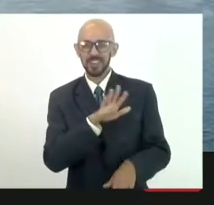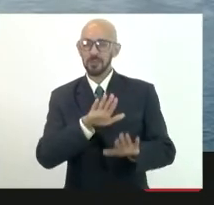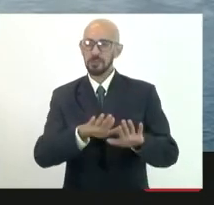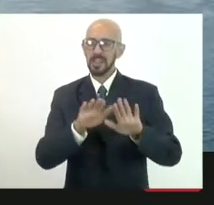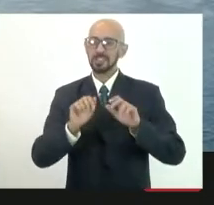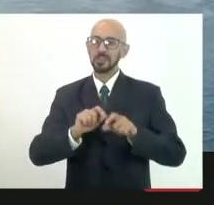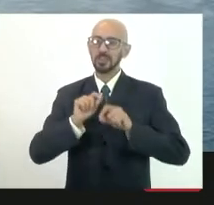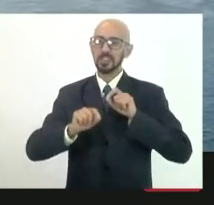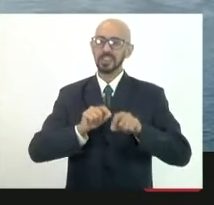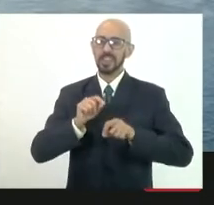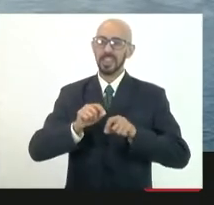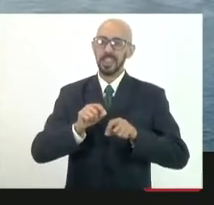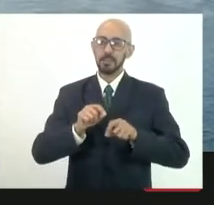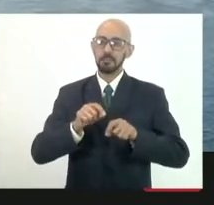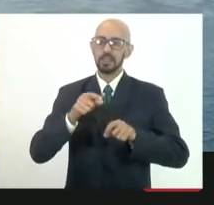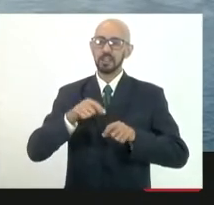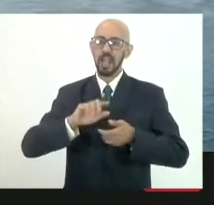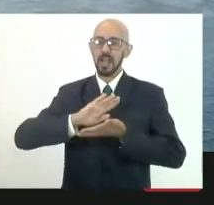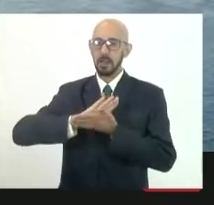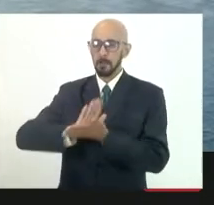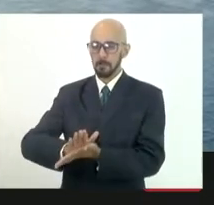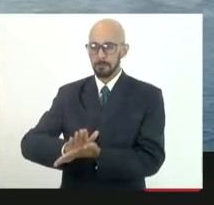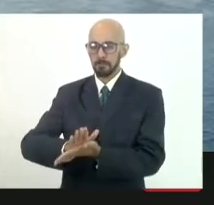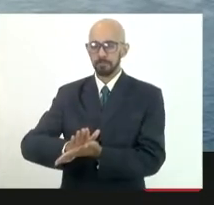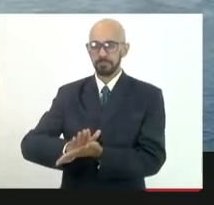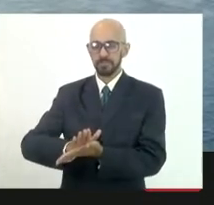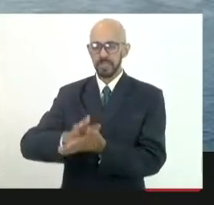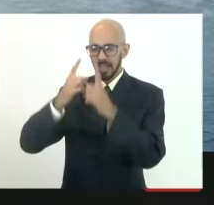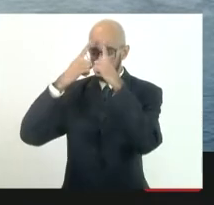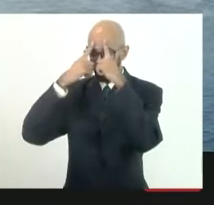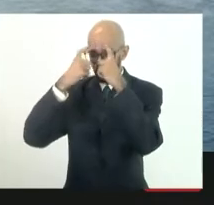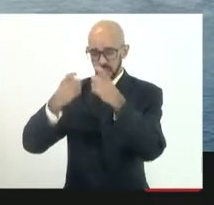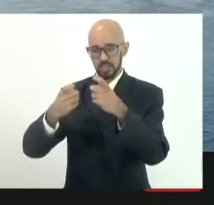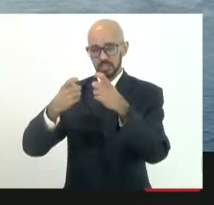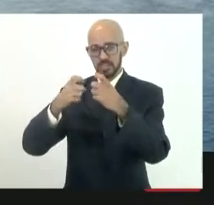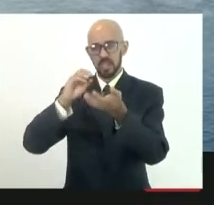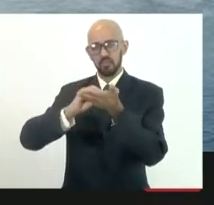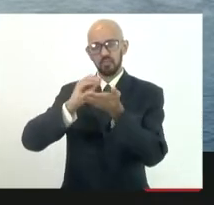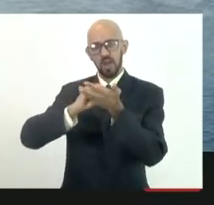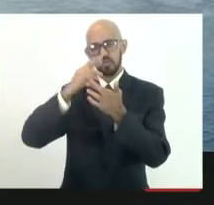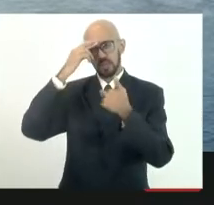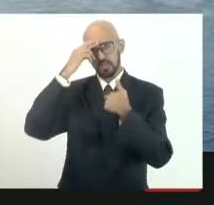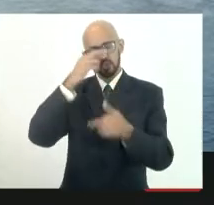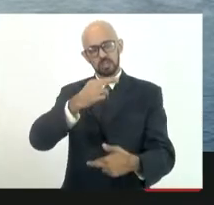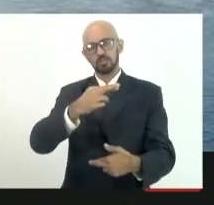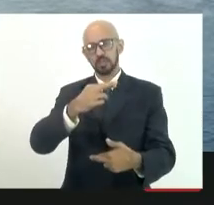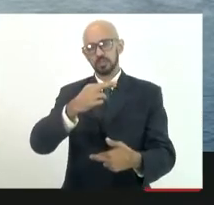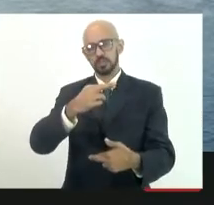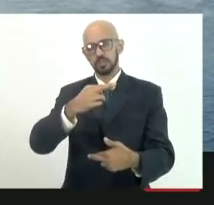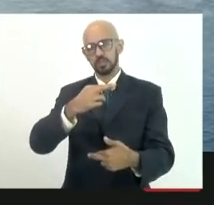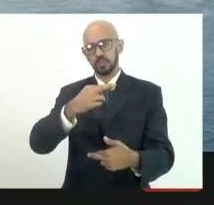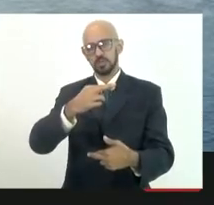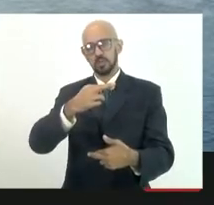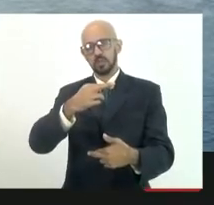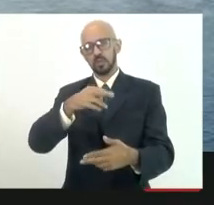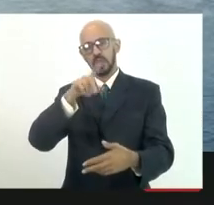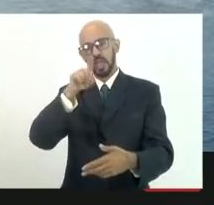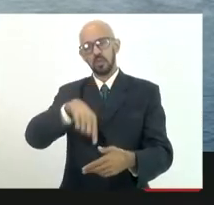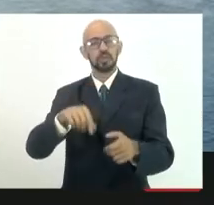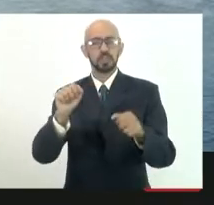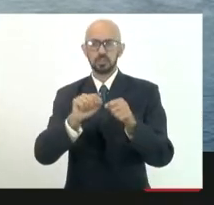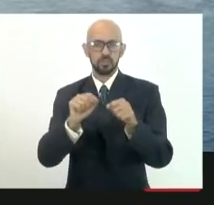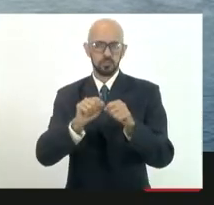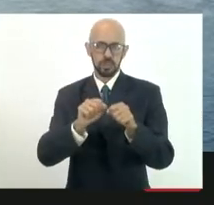da intolerância, mas de violência mesmo, agressão e desrespeito. Na verdade, o desrespeito é que tem pautado essas